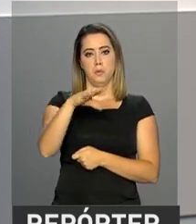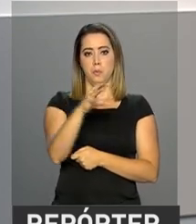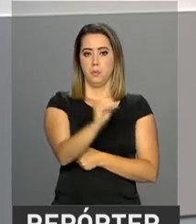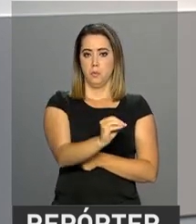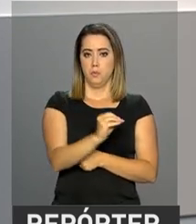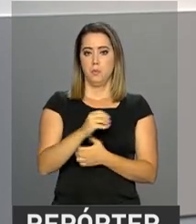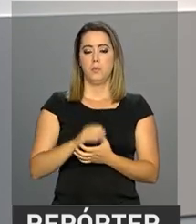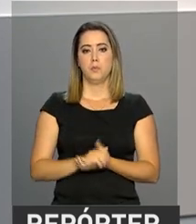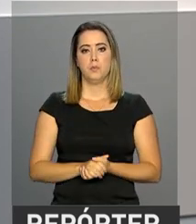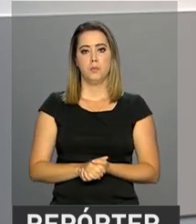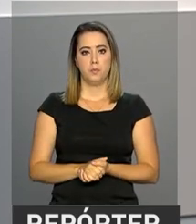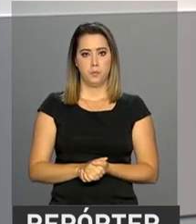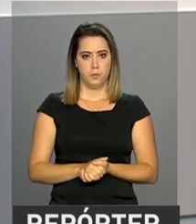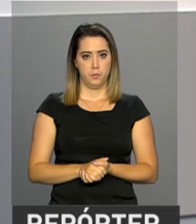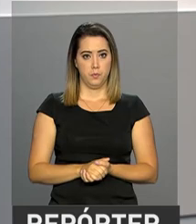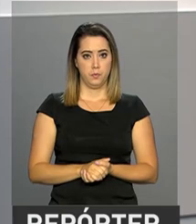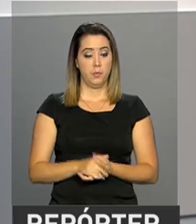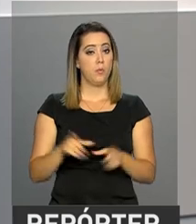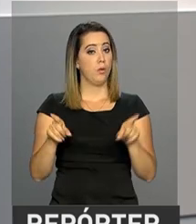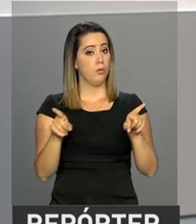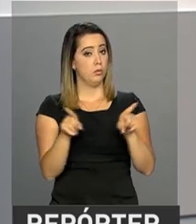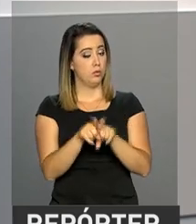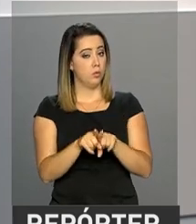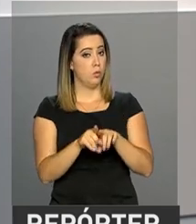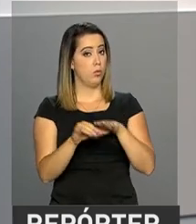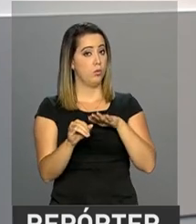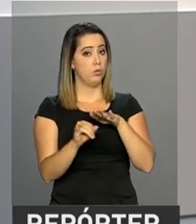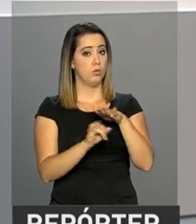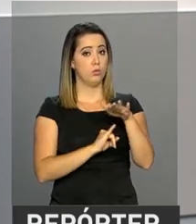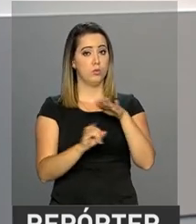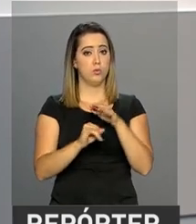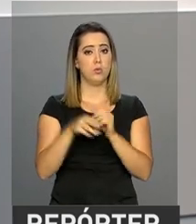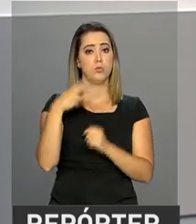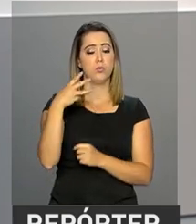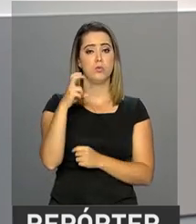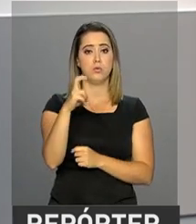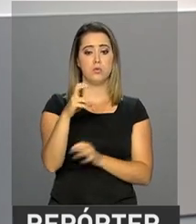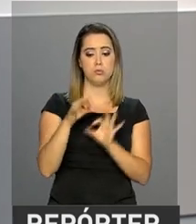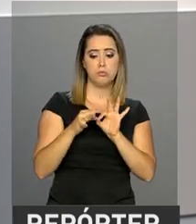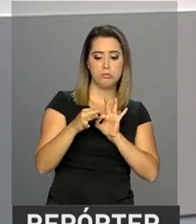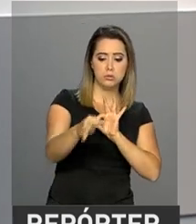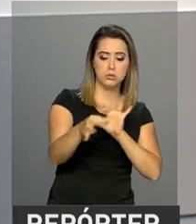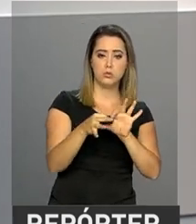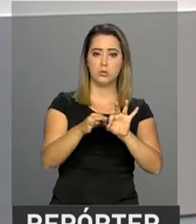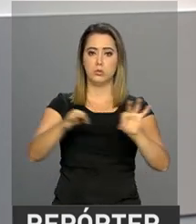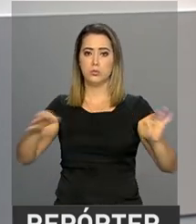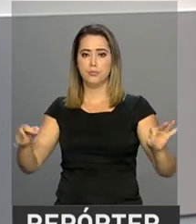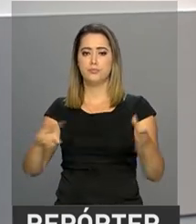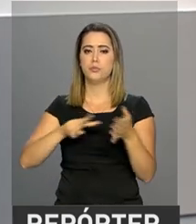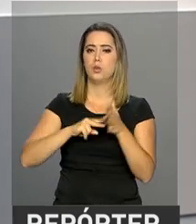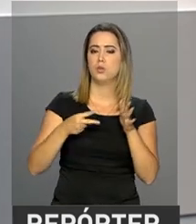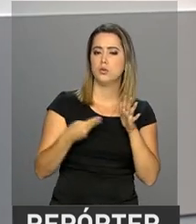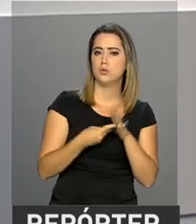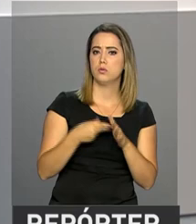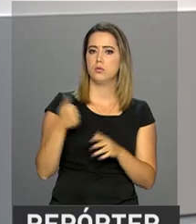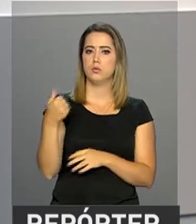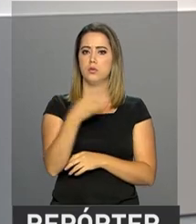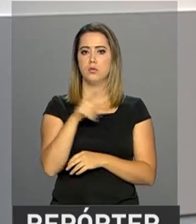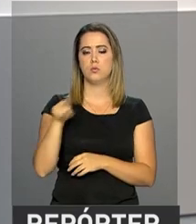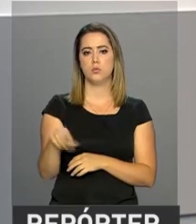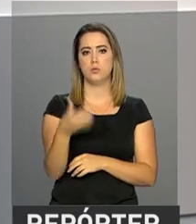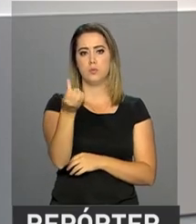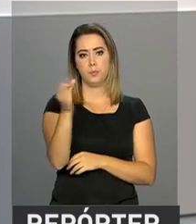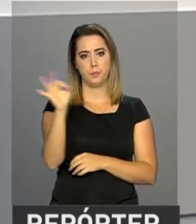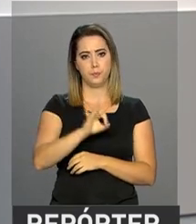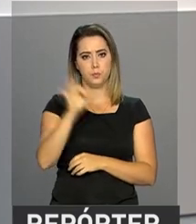biodiversidade icm-bio segundo o instituto 35 mil hectares o equivalente a 14,1 por cento do